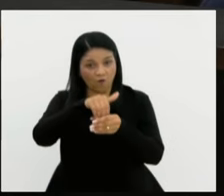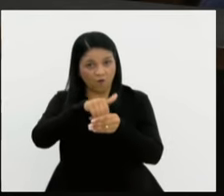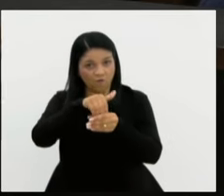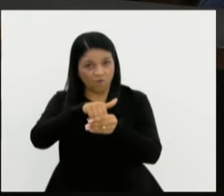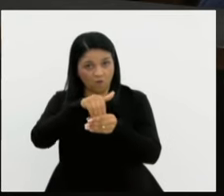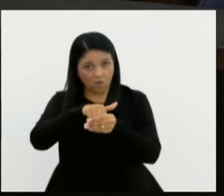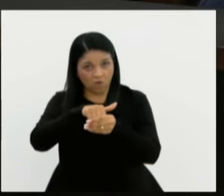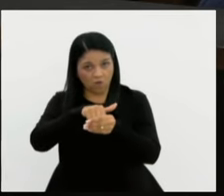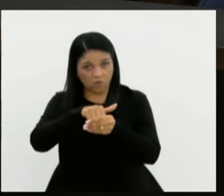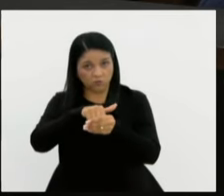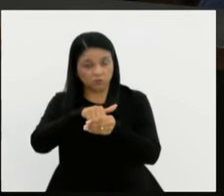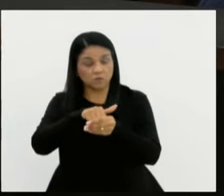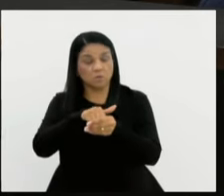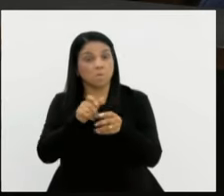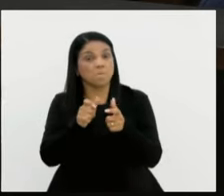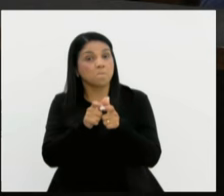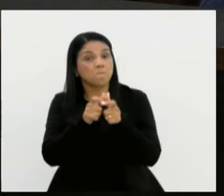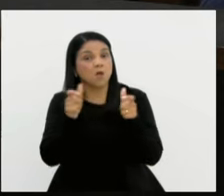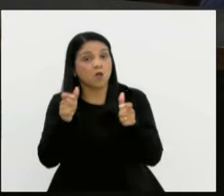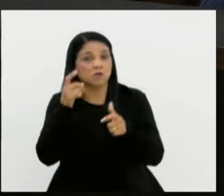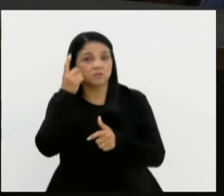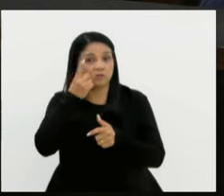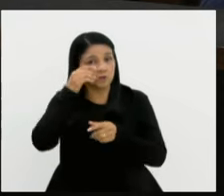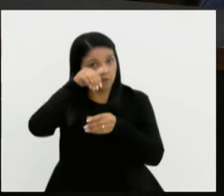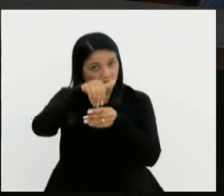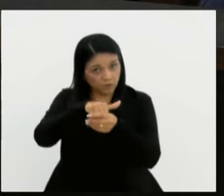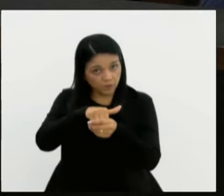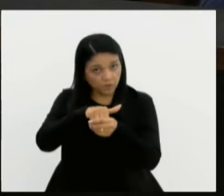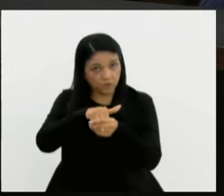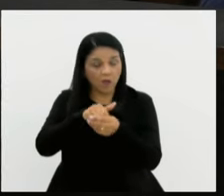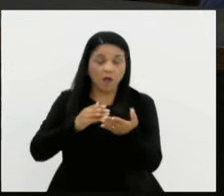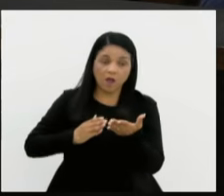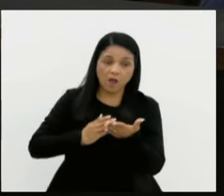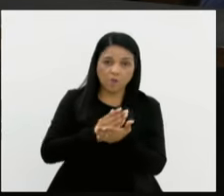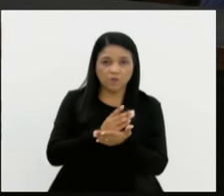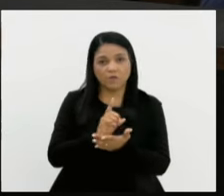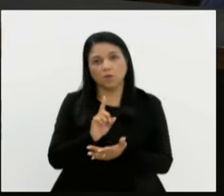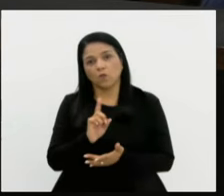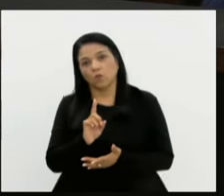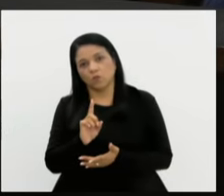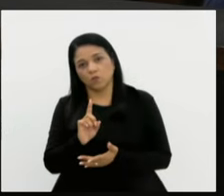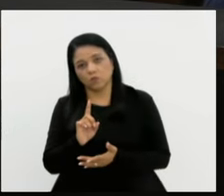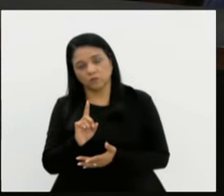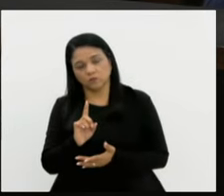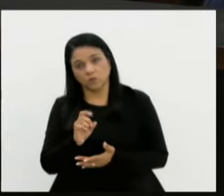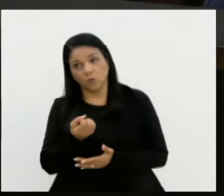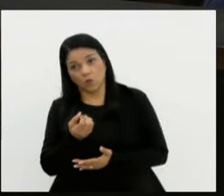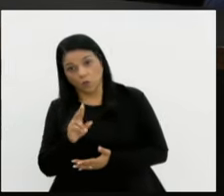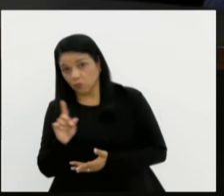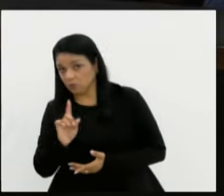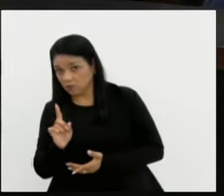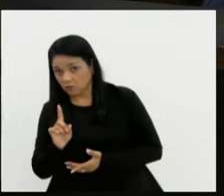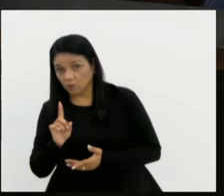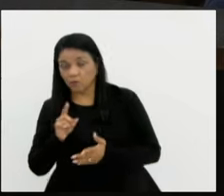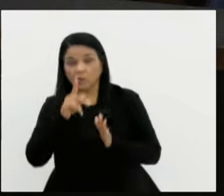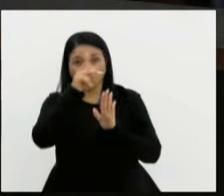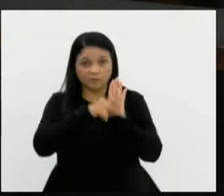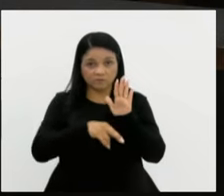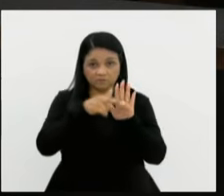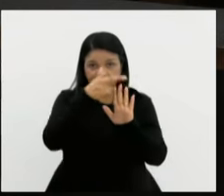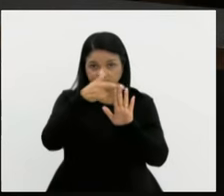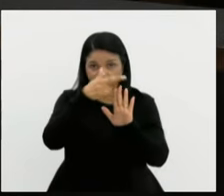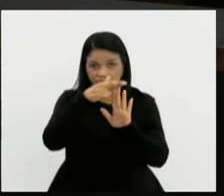por maioria absoluta, aprovar ou não o projeto de resolução, qualquer que seja a